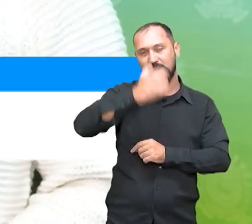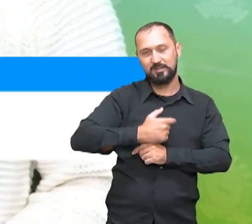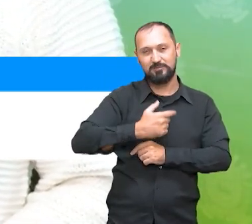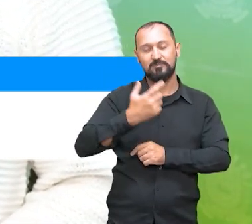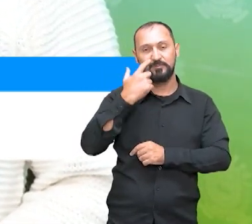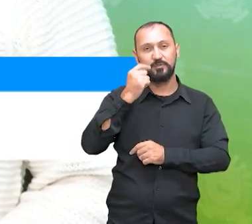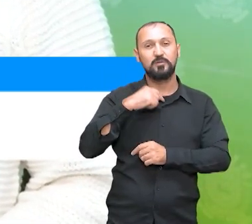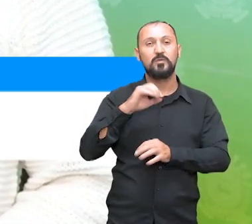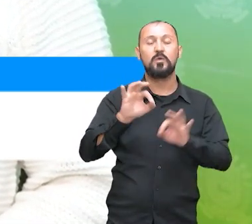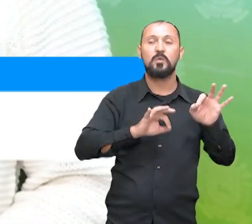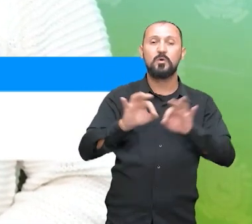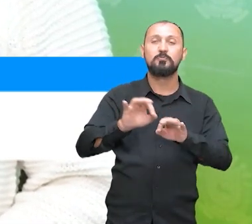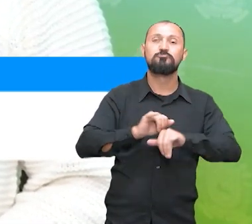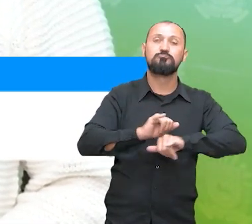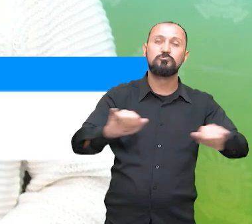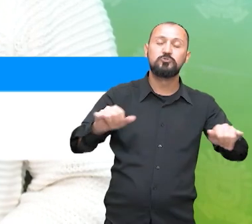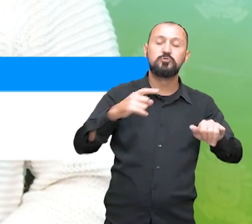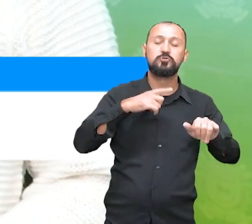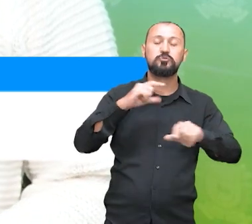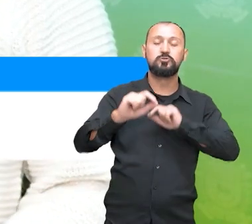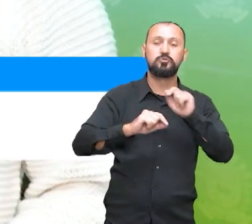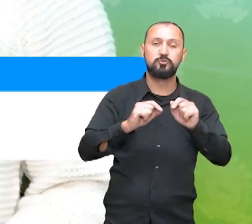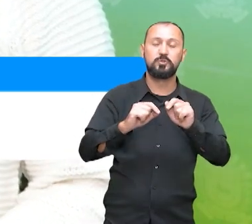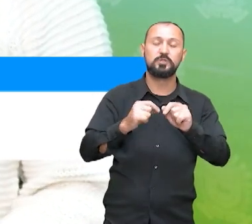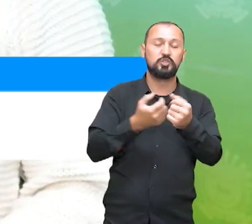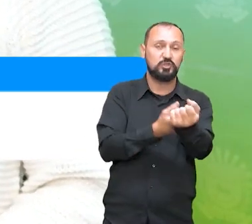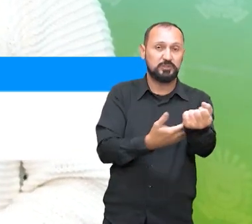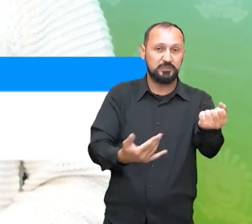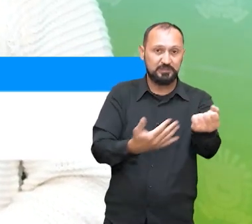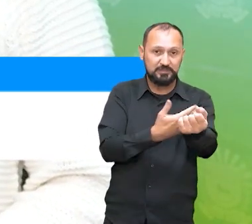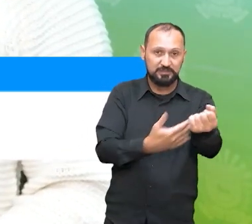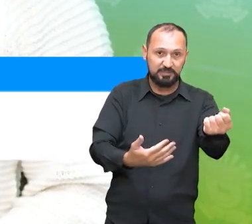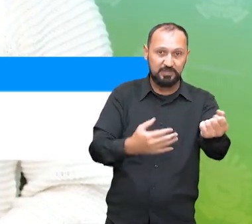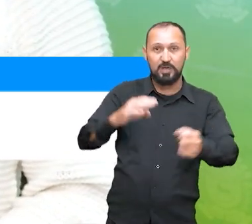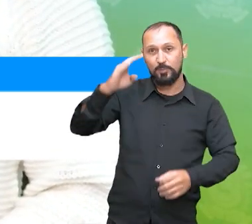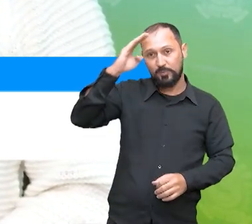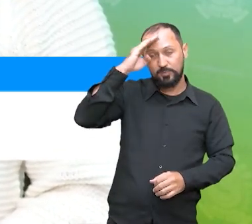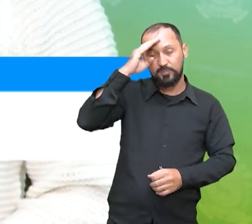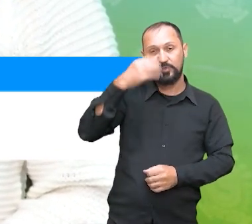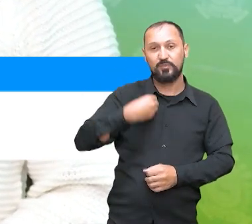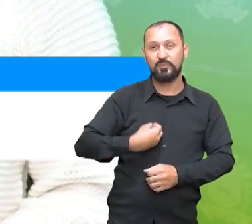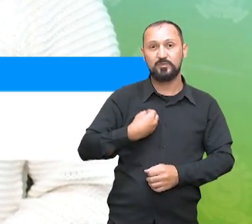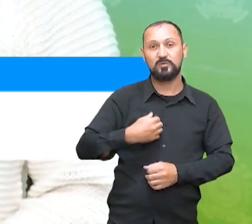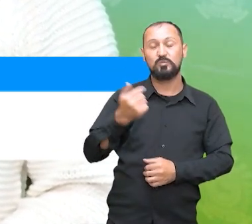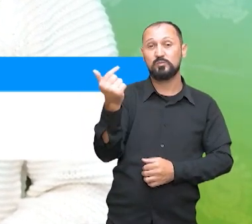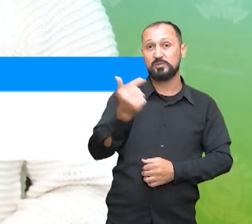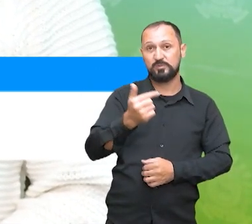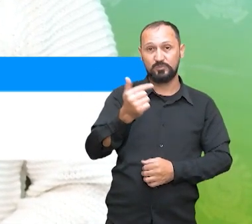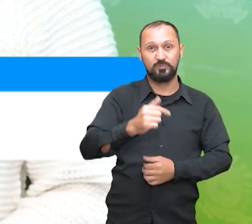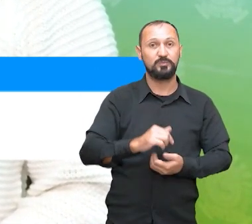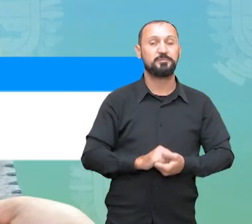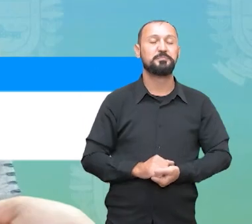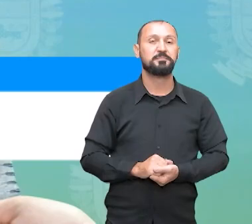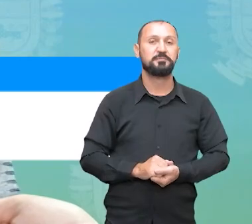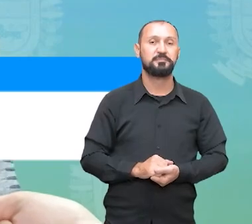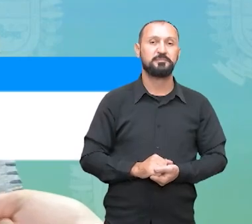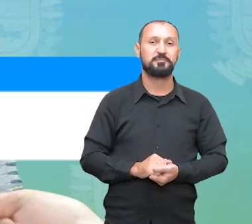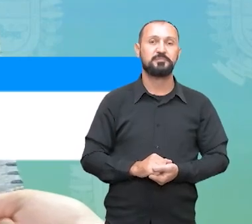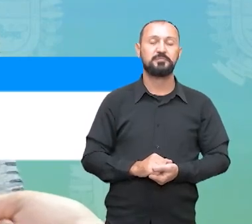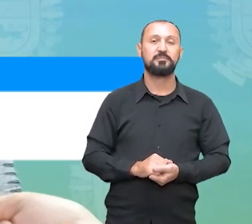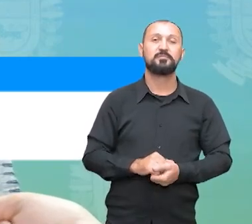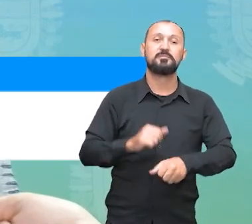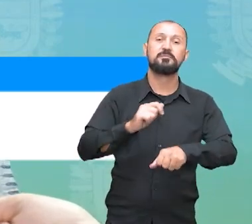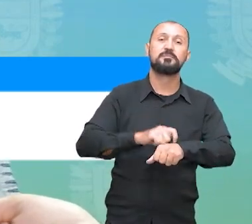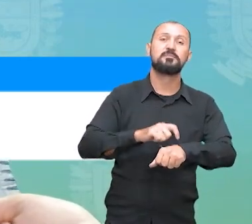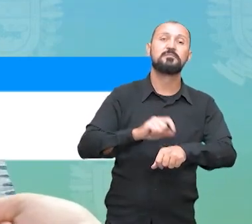foi criada a campanha de doação de sangue Cabo Almir Vive, que já está na sua 2ª edição. E